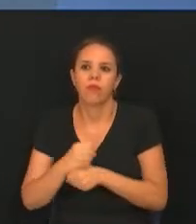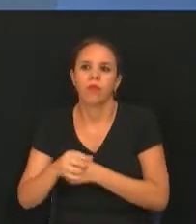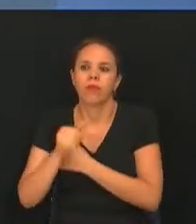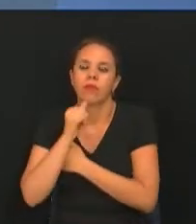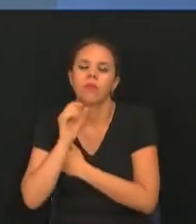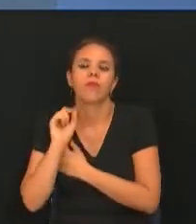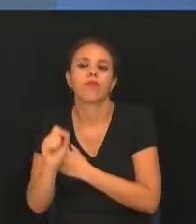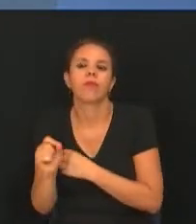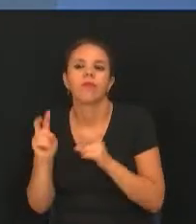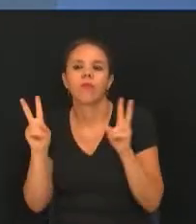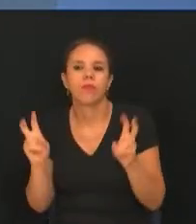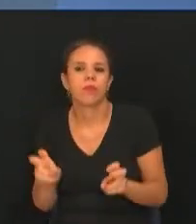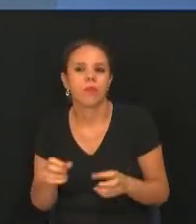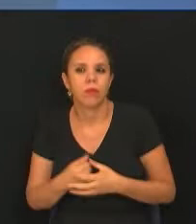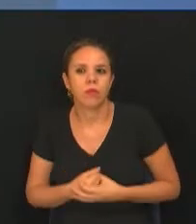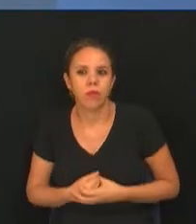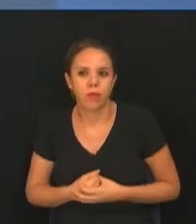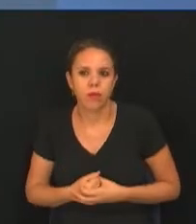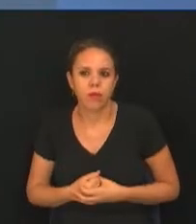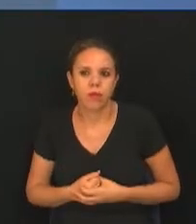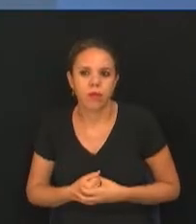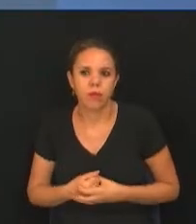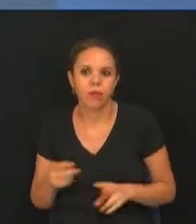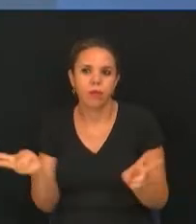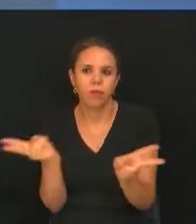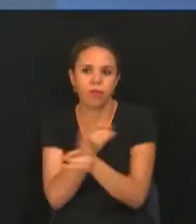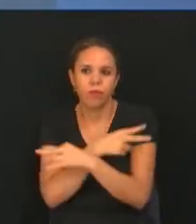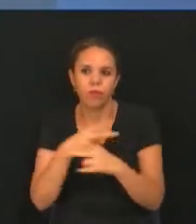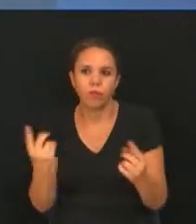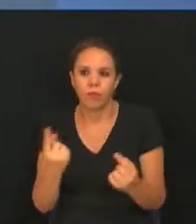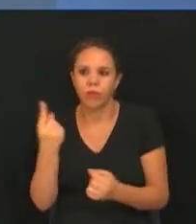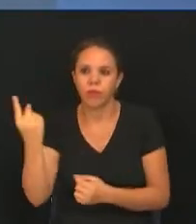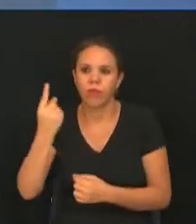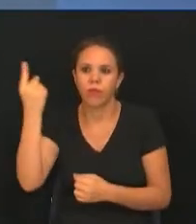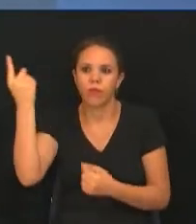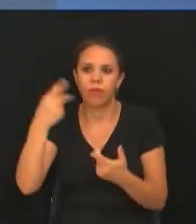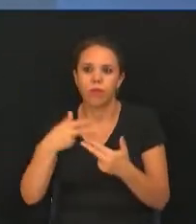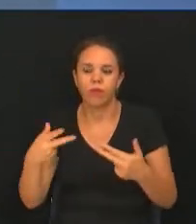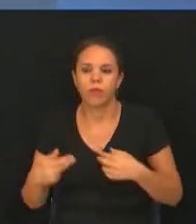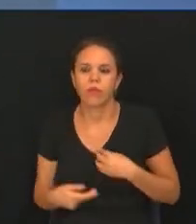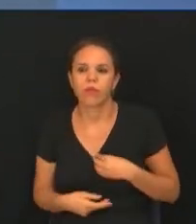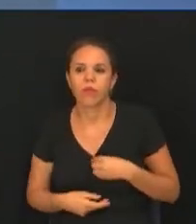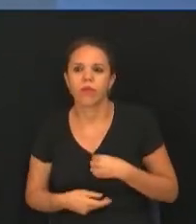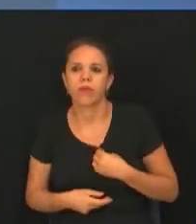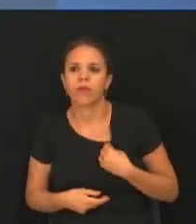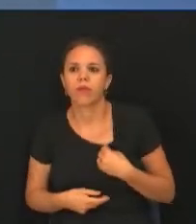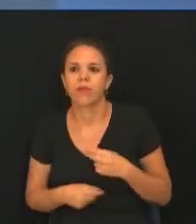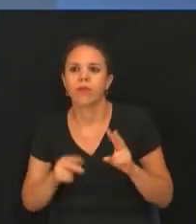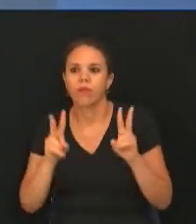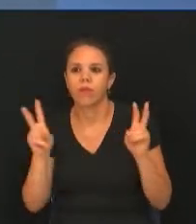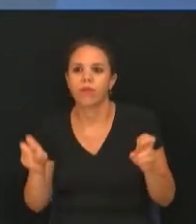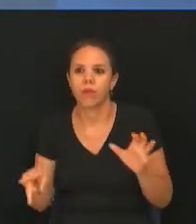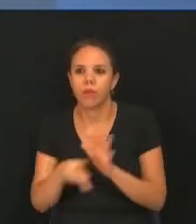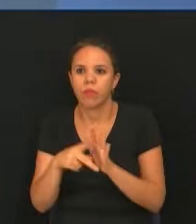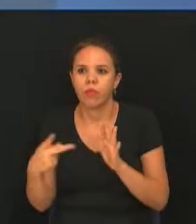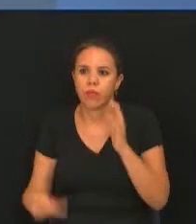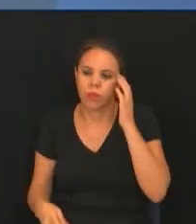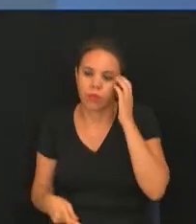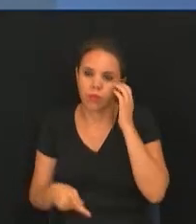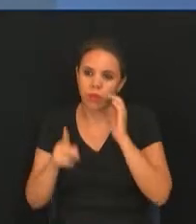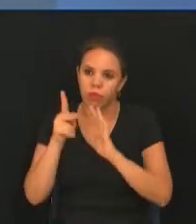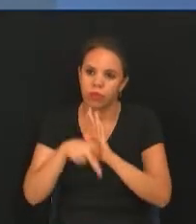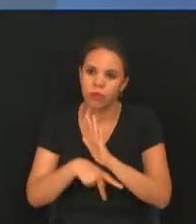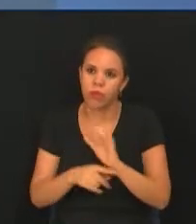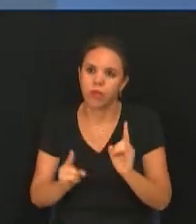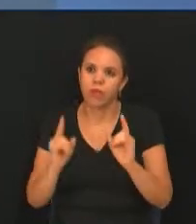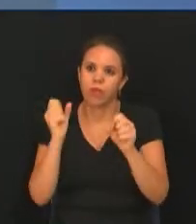ele trata de iluminação, ventilação, altura, recuos, questões específicas do projeto do edifício